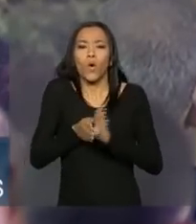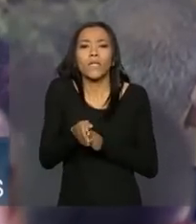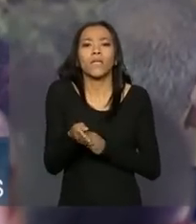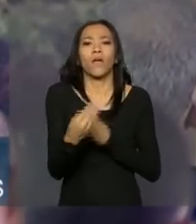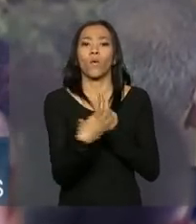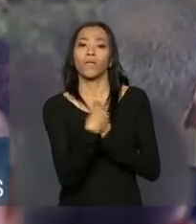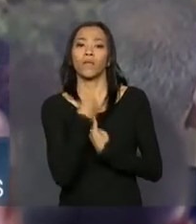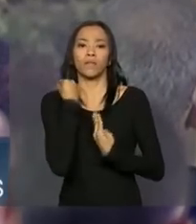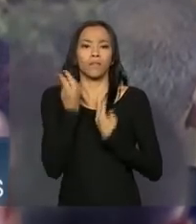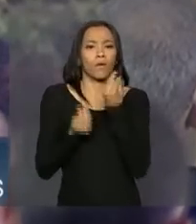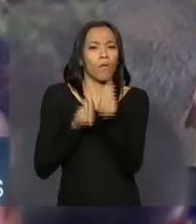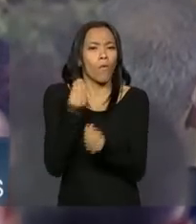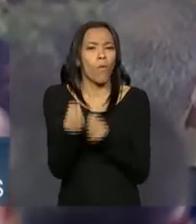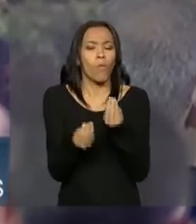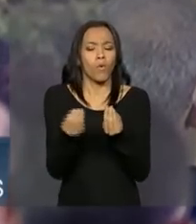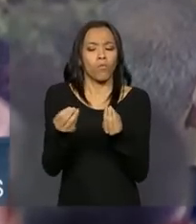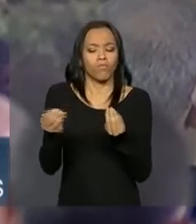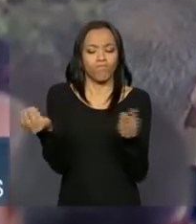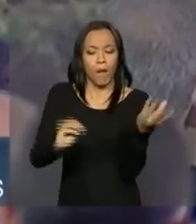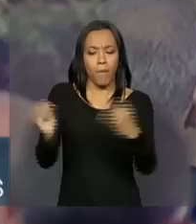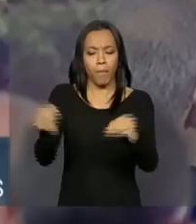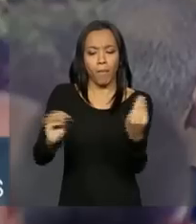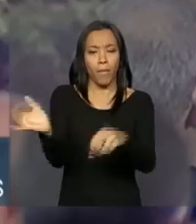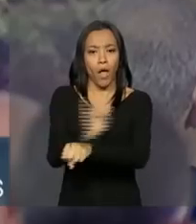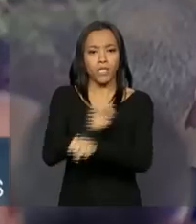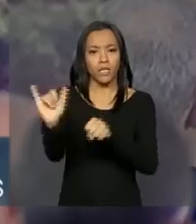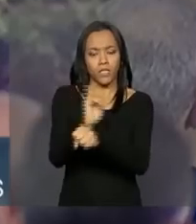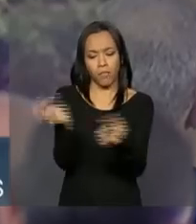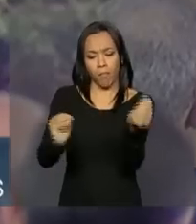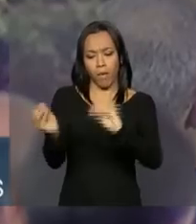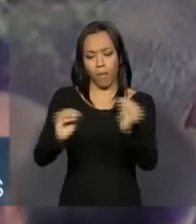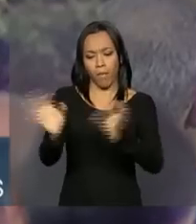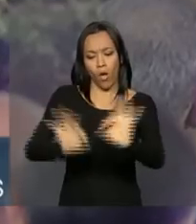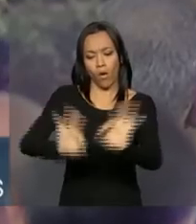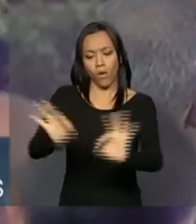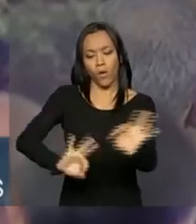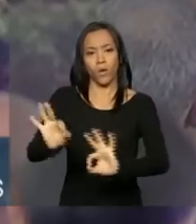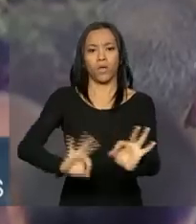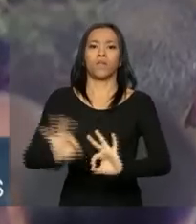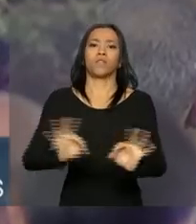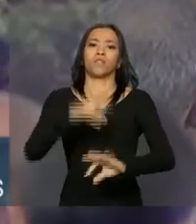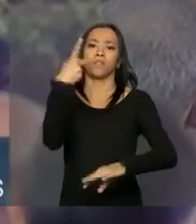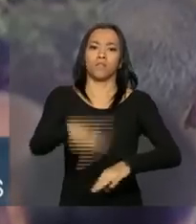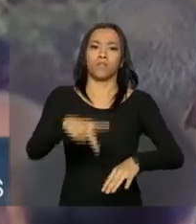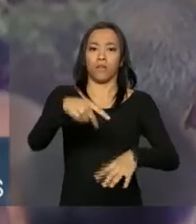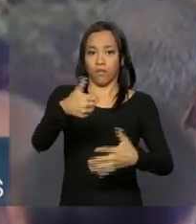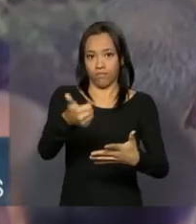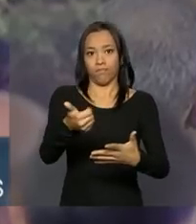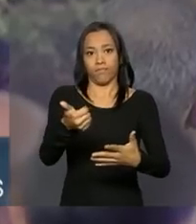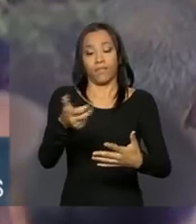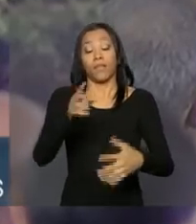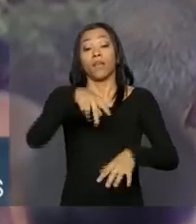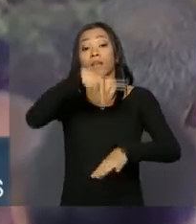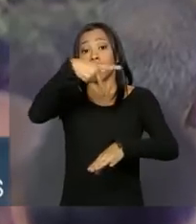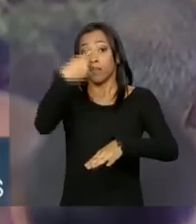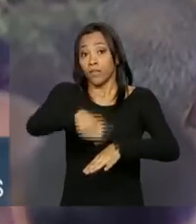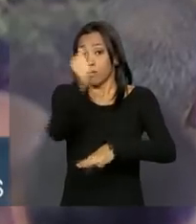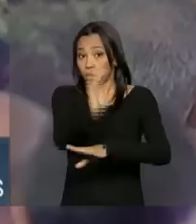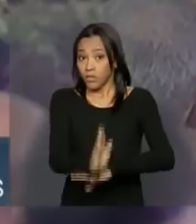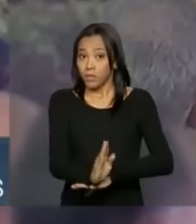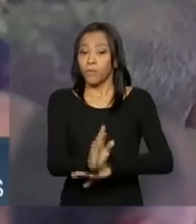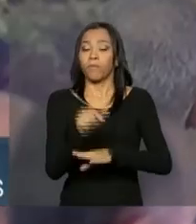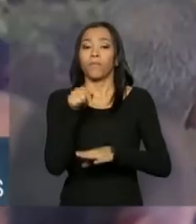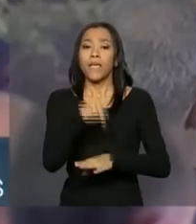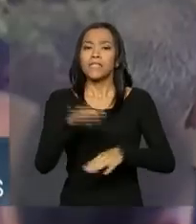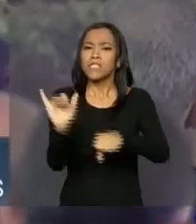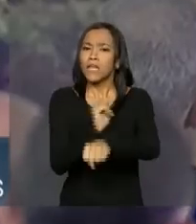para a formulação das estratégias de proteção da nossa soberania. A Estratégia Nacional de